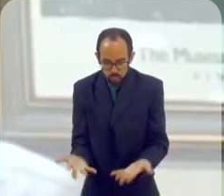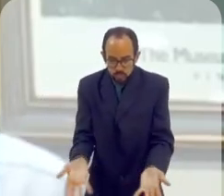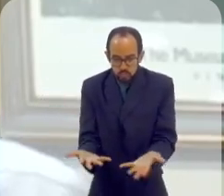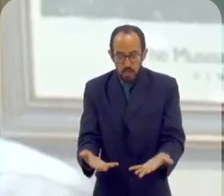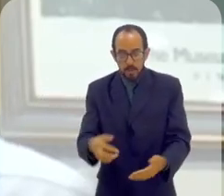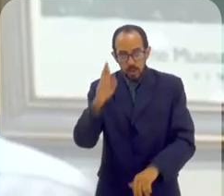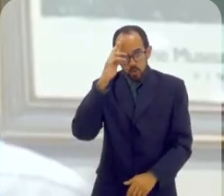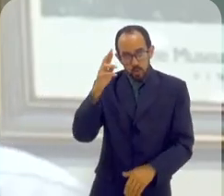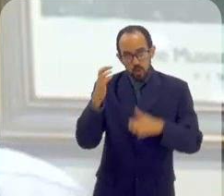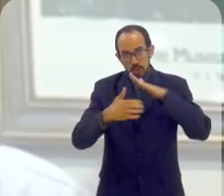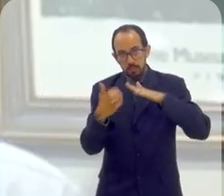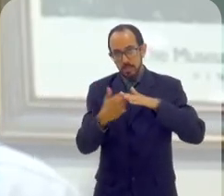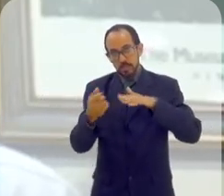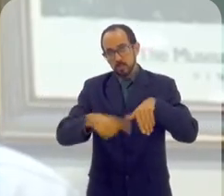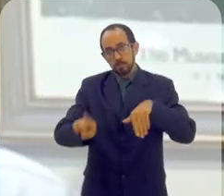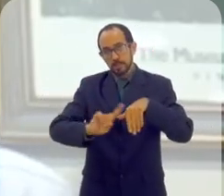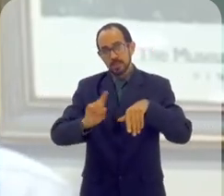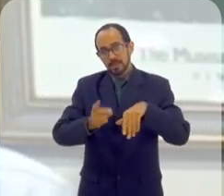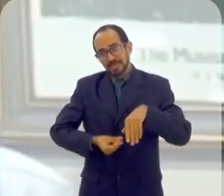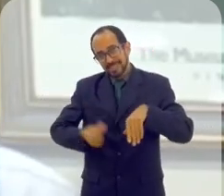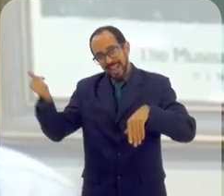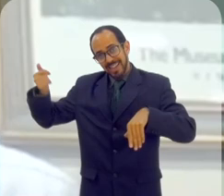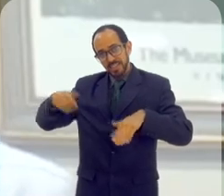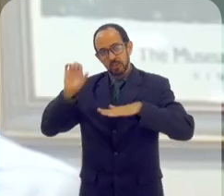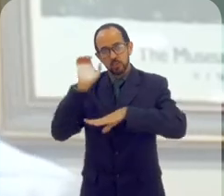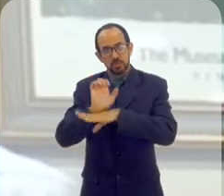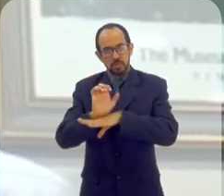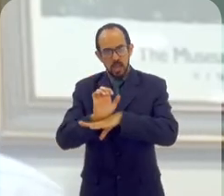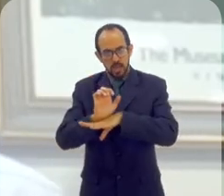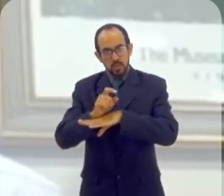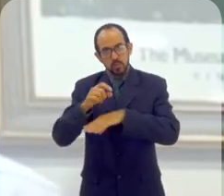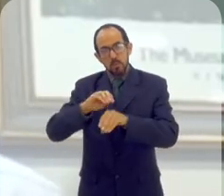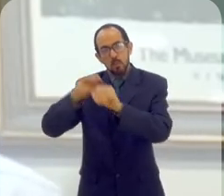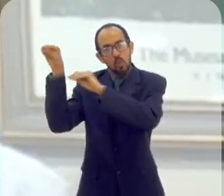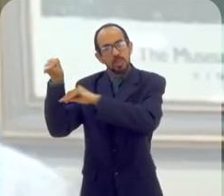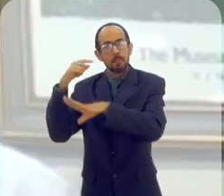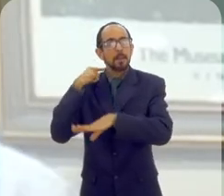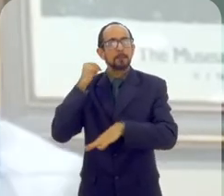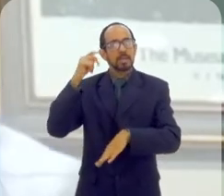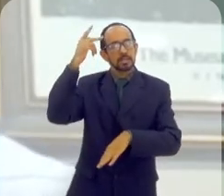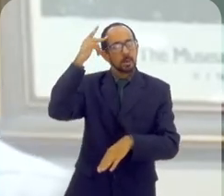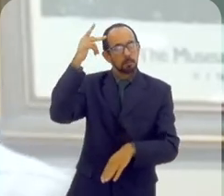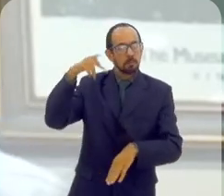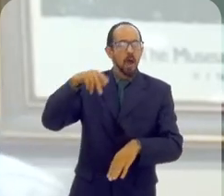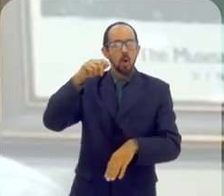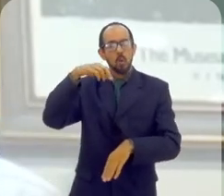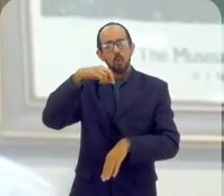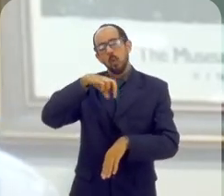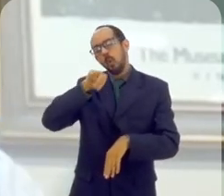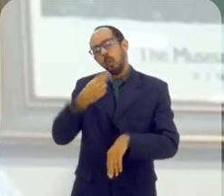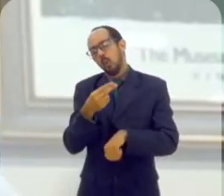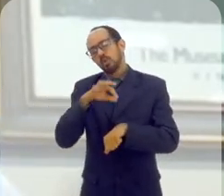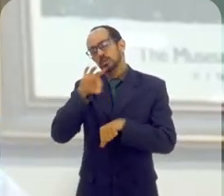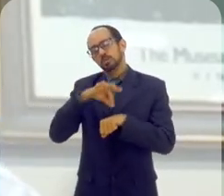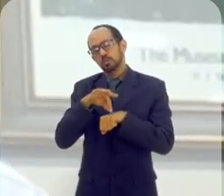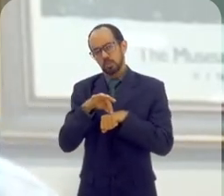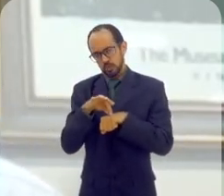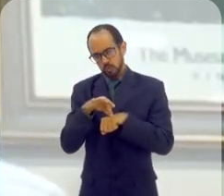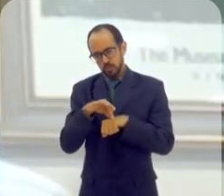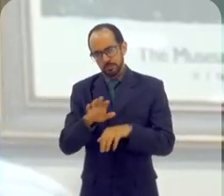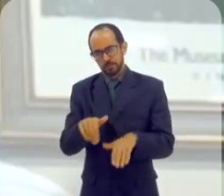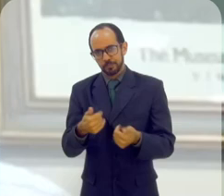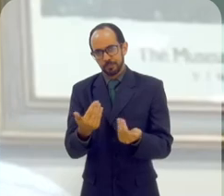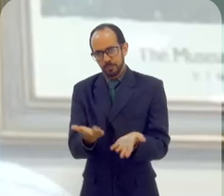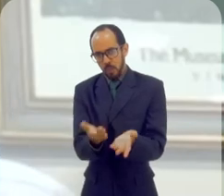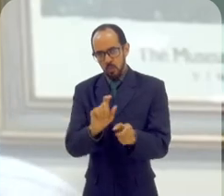para que esse empresário não tenha que sair do Rio de Janeiro e para São Paulo não tem que sair do Rio de Janeiro para Minas Gerais não tem que sair do Rio de Janeiro para Espírito